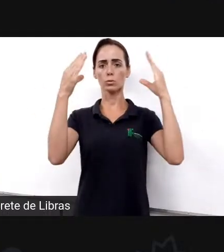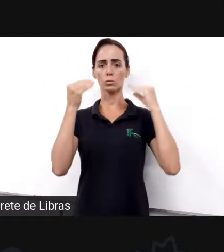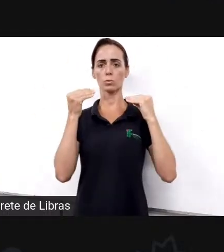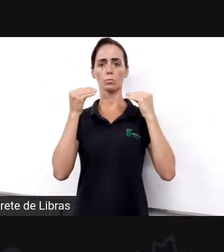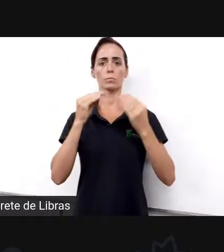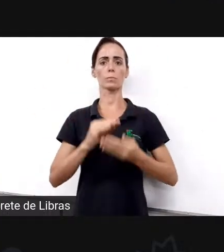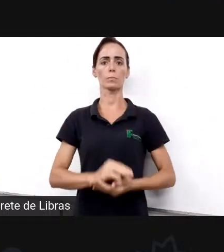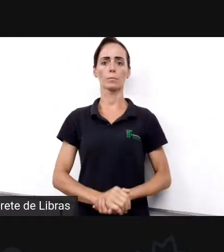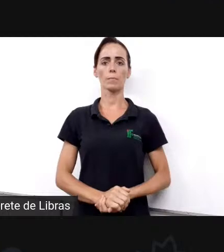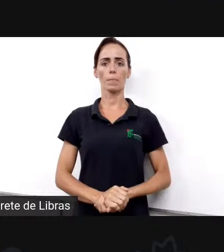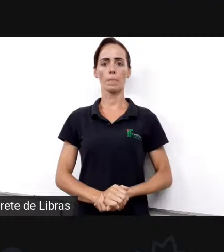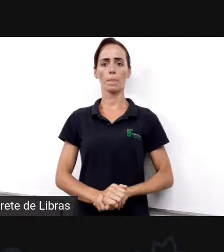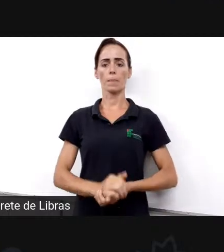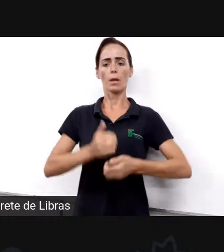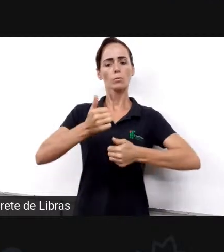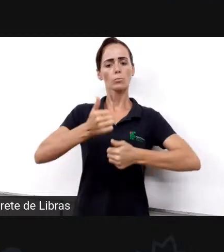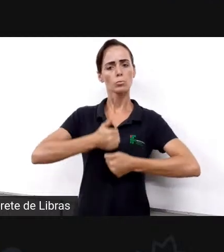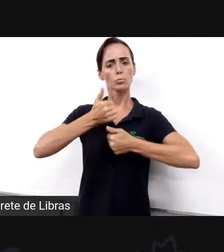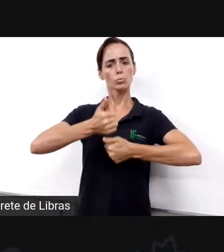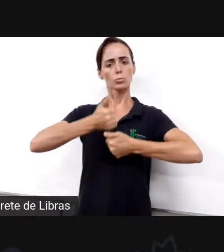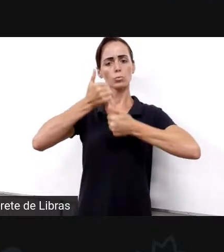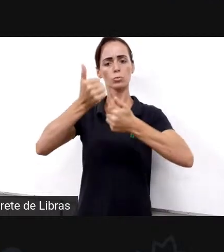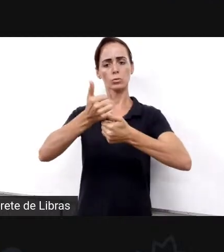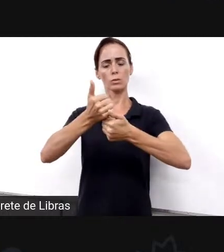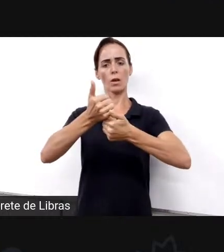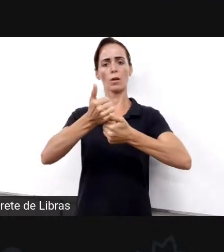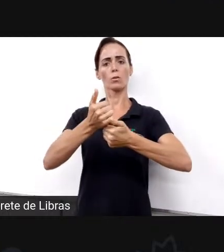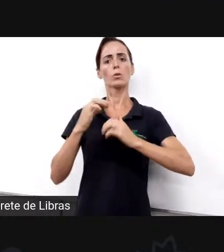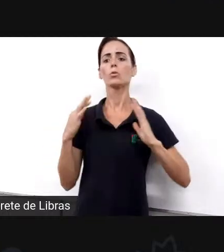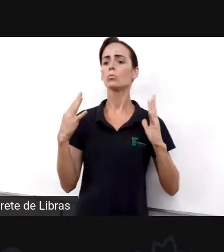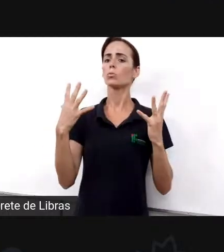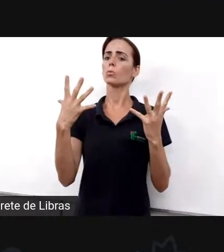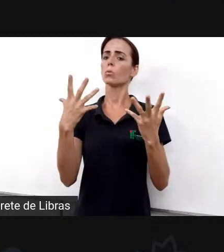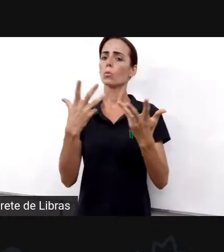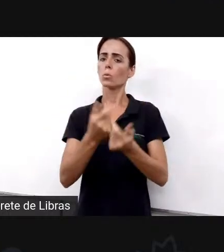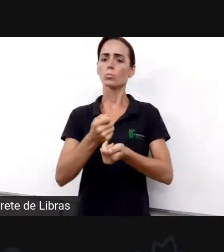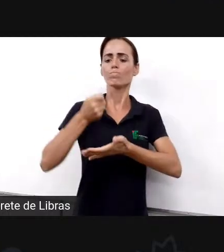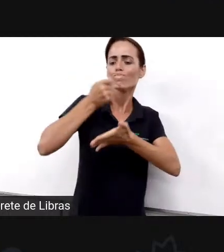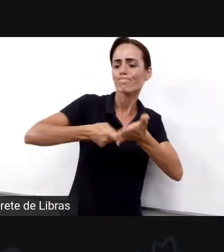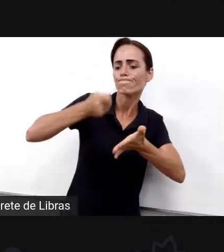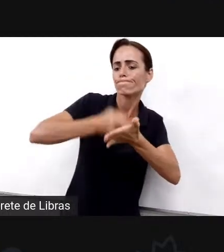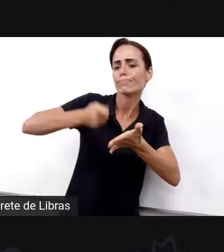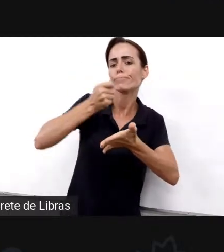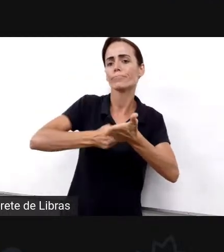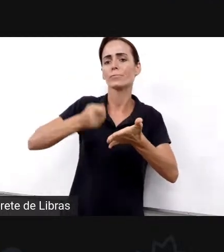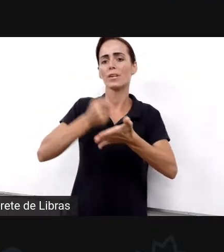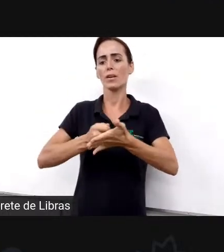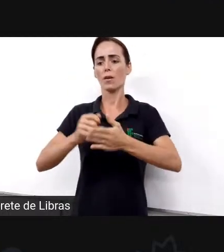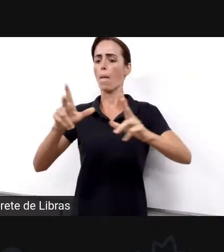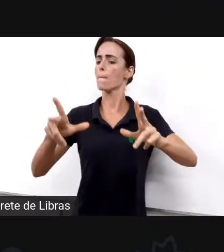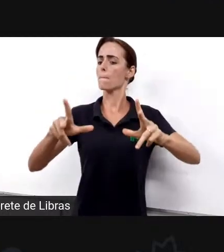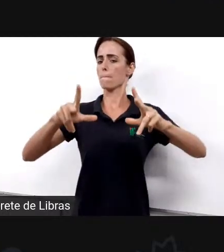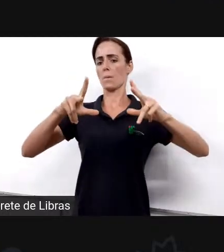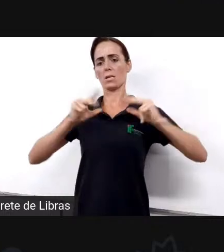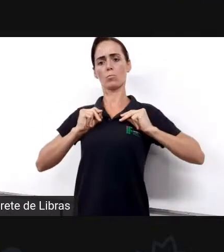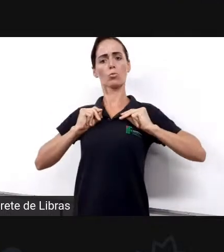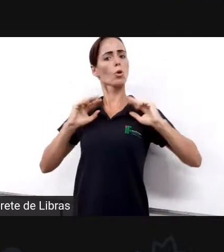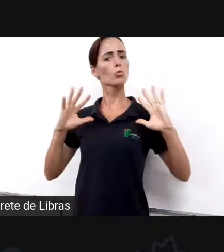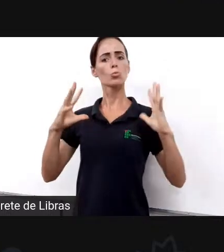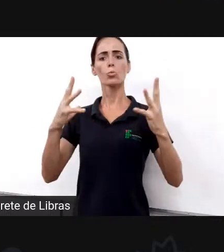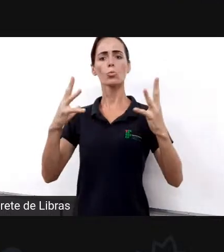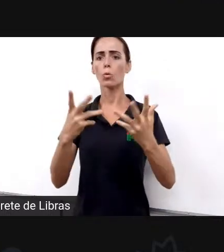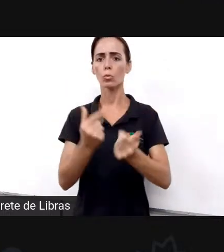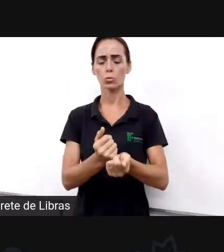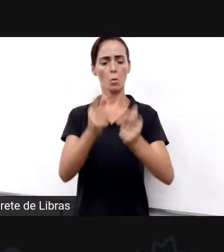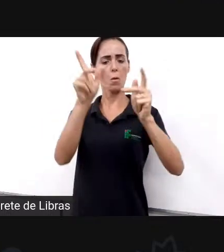é daqueles que batalham. E com toda certeza, todos somos merecedores dessa formação. Pessoas grandes